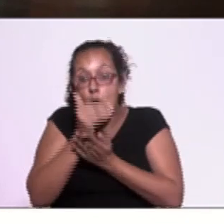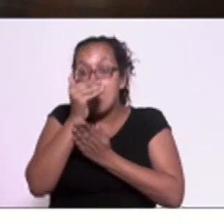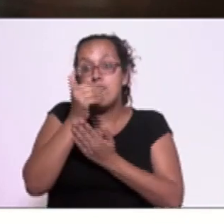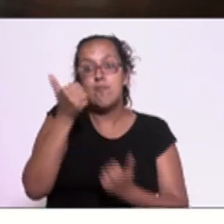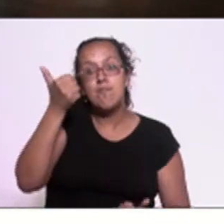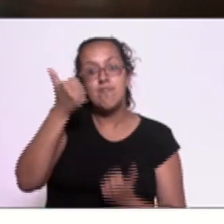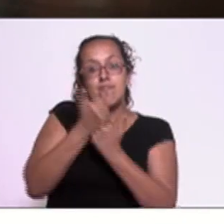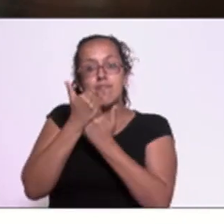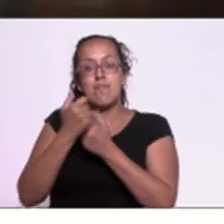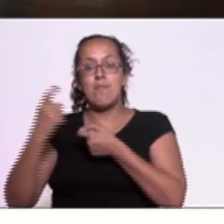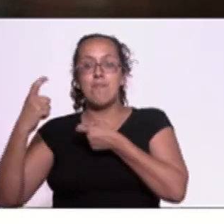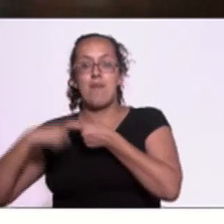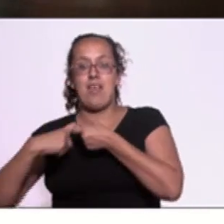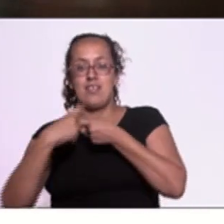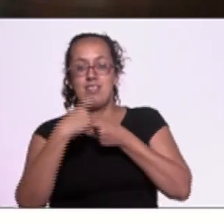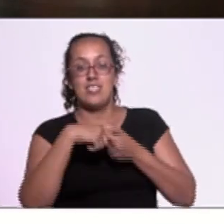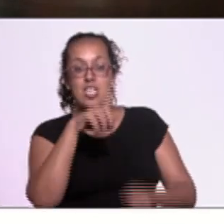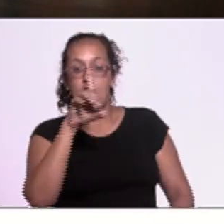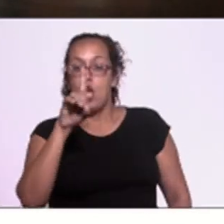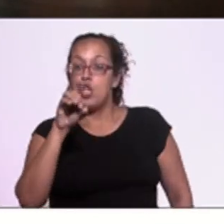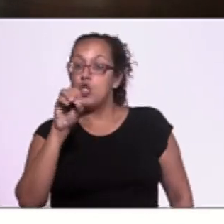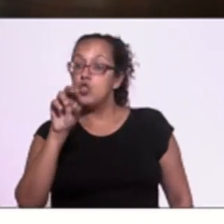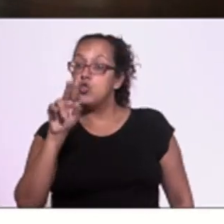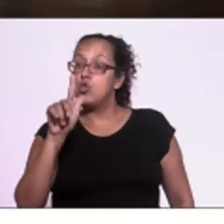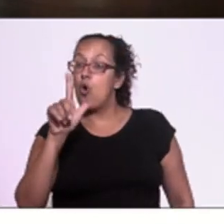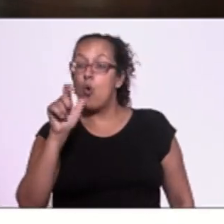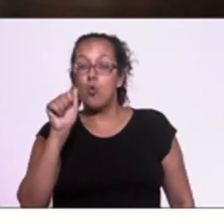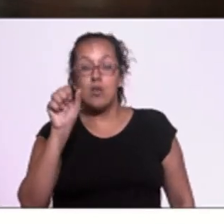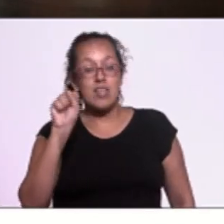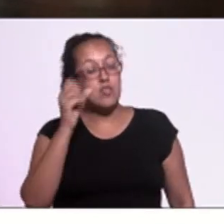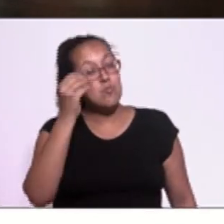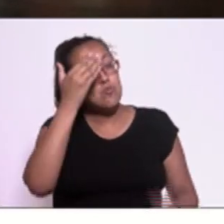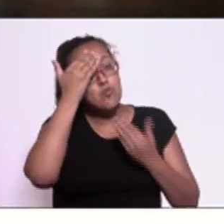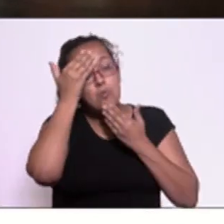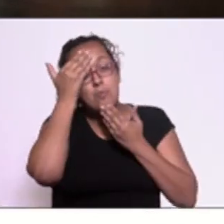parceria essa noite de hoje. A você, Douglas, o meu muito obrigado.